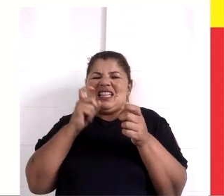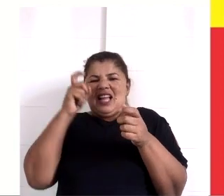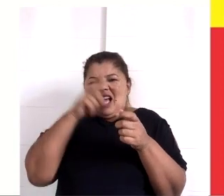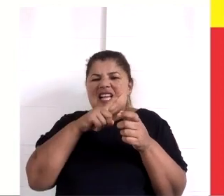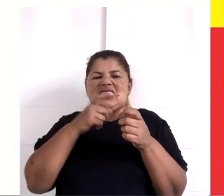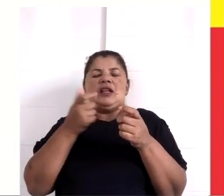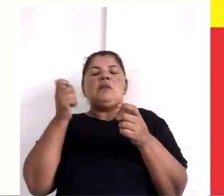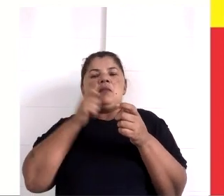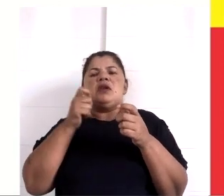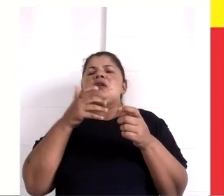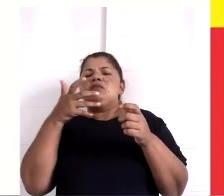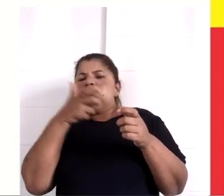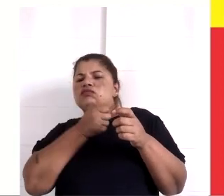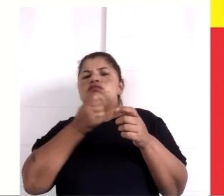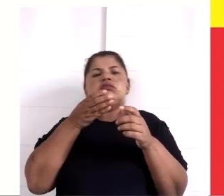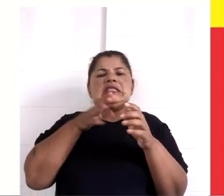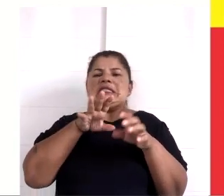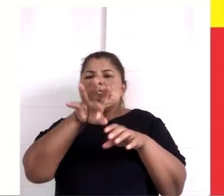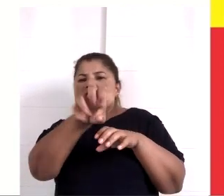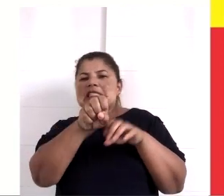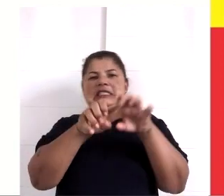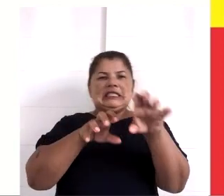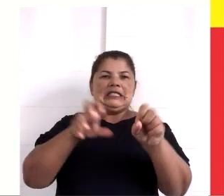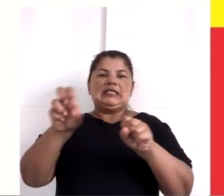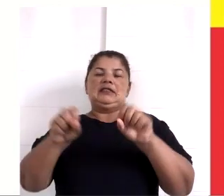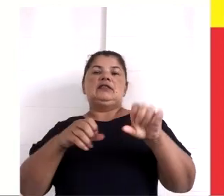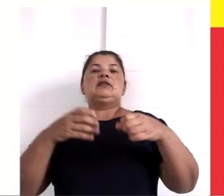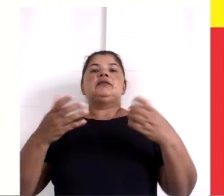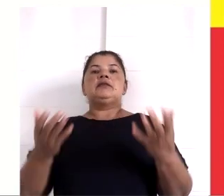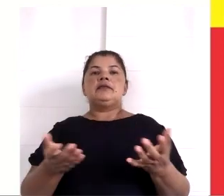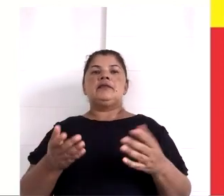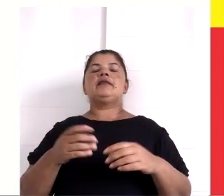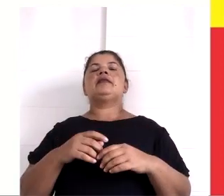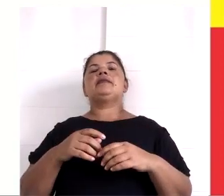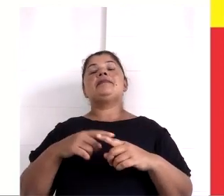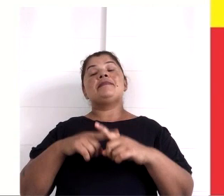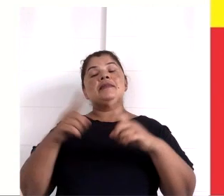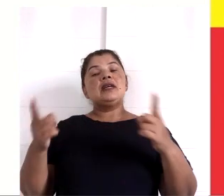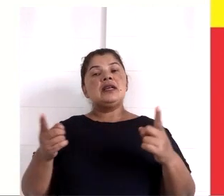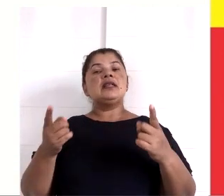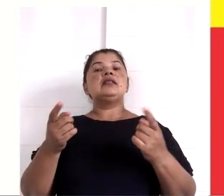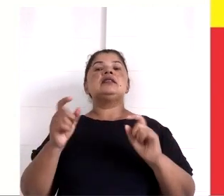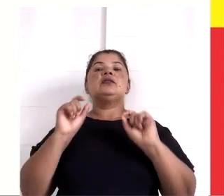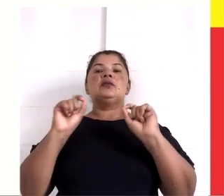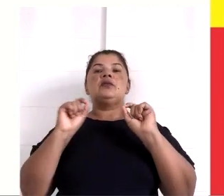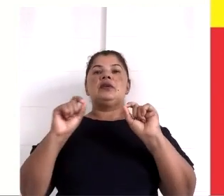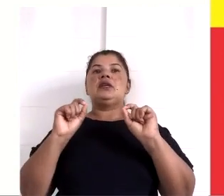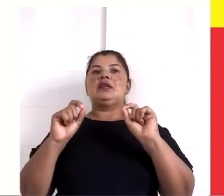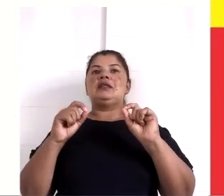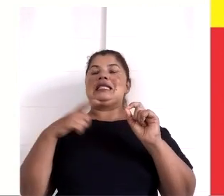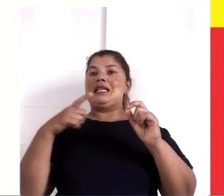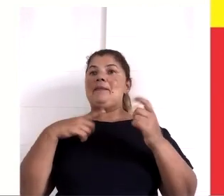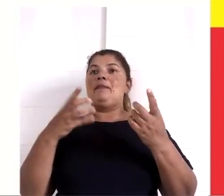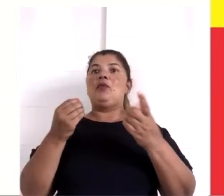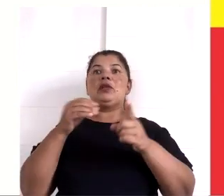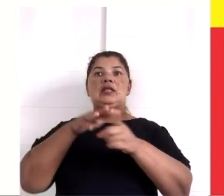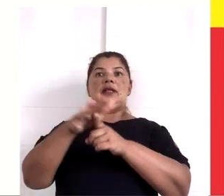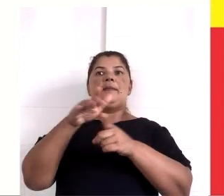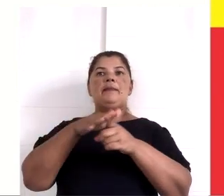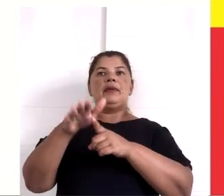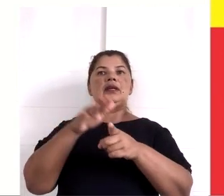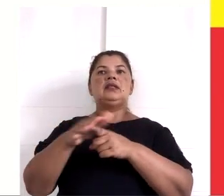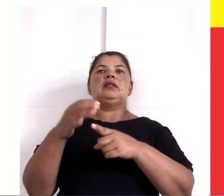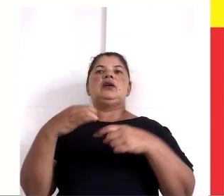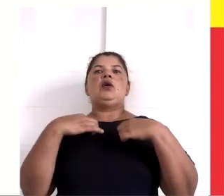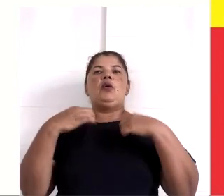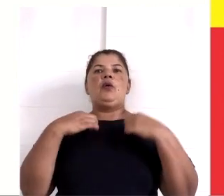as mulheres elas conseguiam ter mais jeito para produzir. Mas a gente entende também que a demanda de roupas,